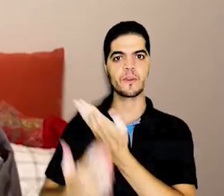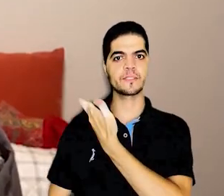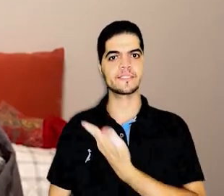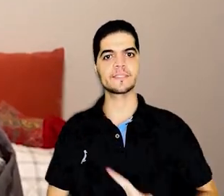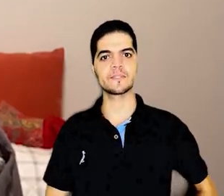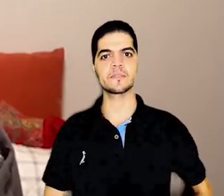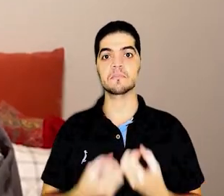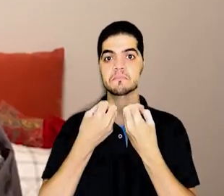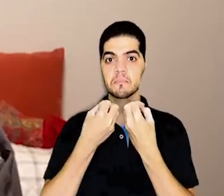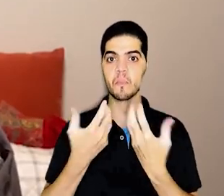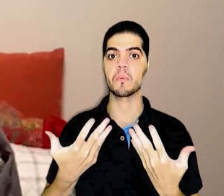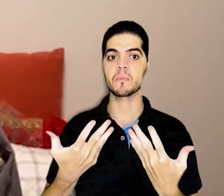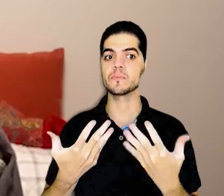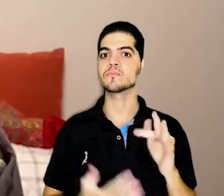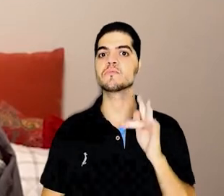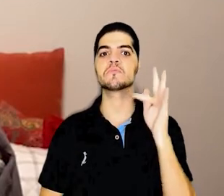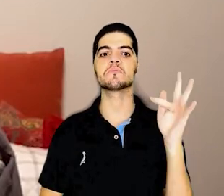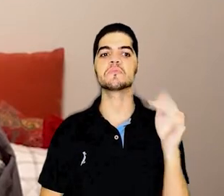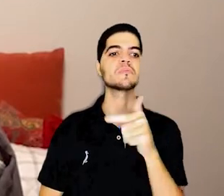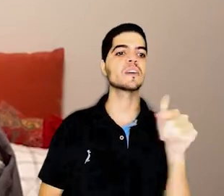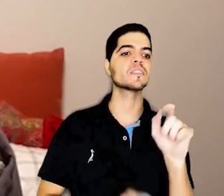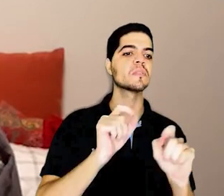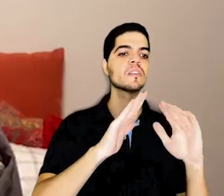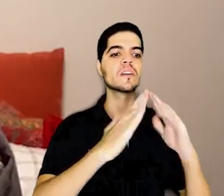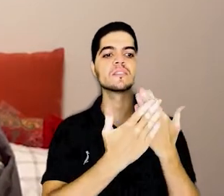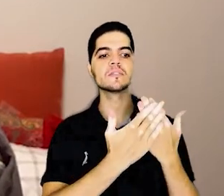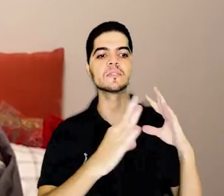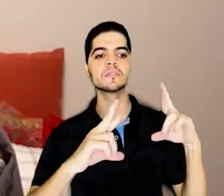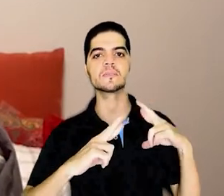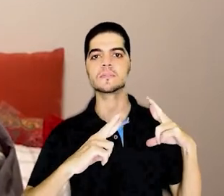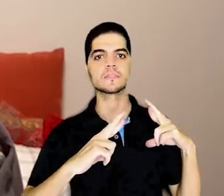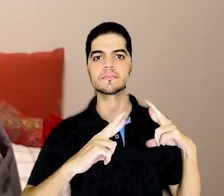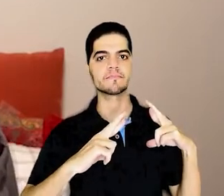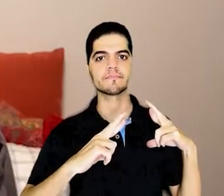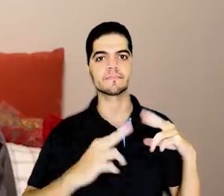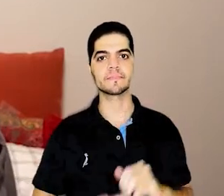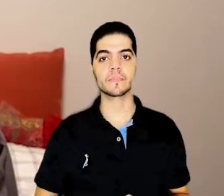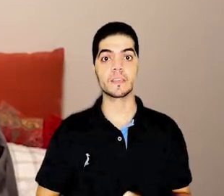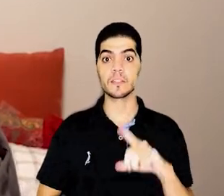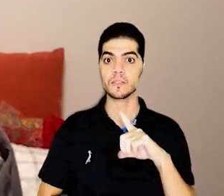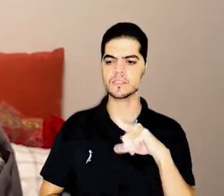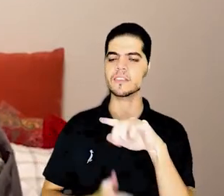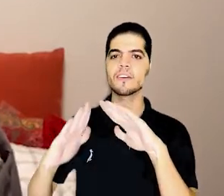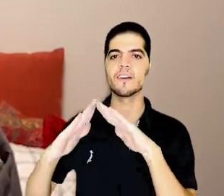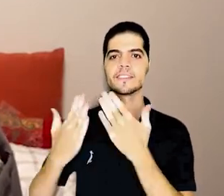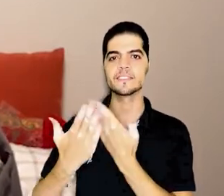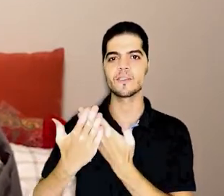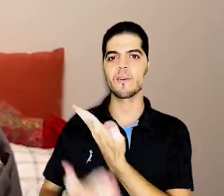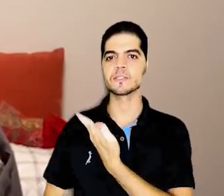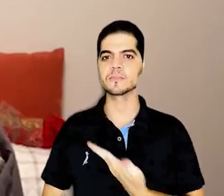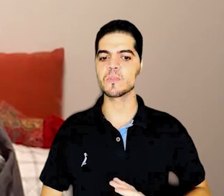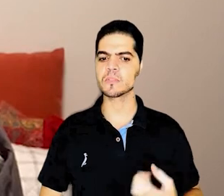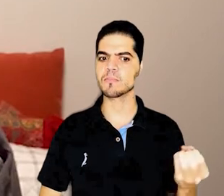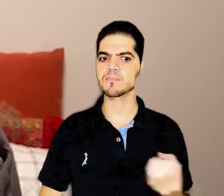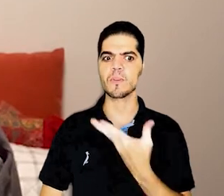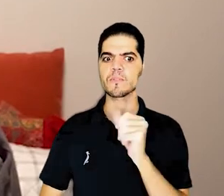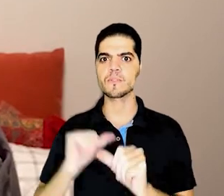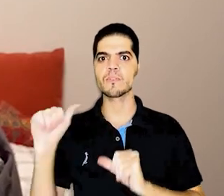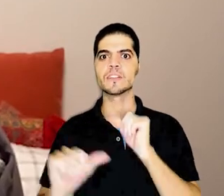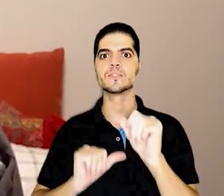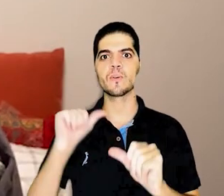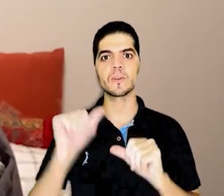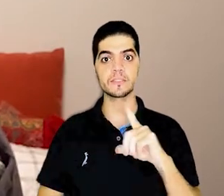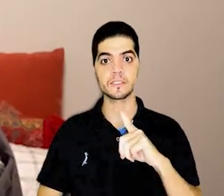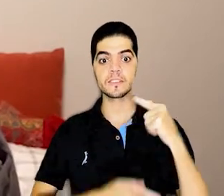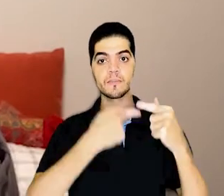tão boas que não existirão mais escolas privadas, que tem escolas tão inovadoras que as